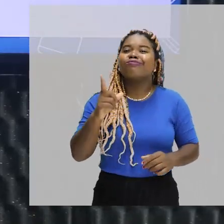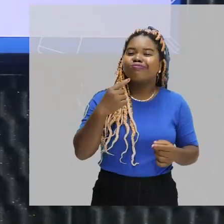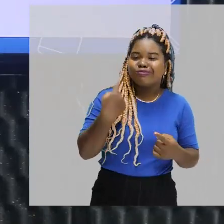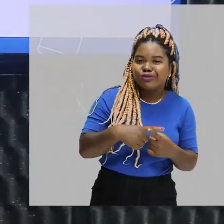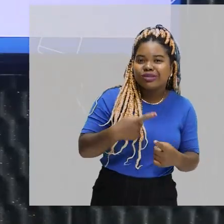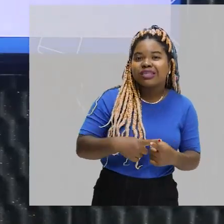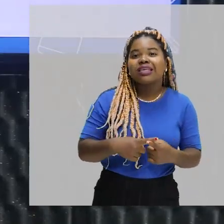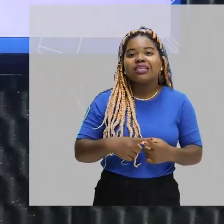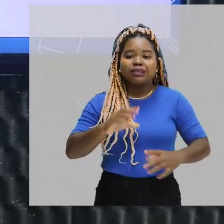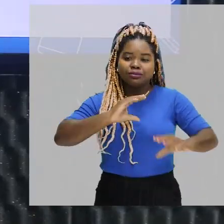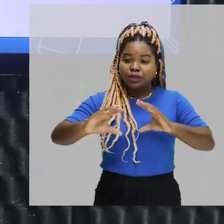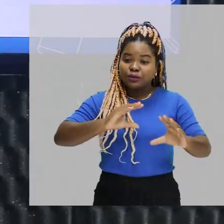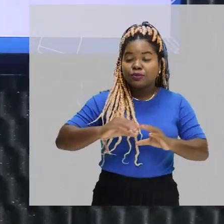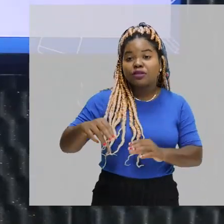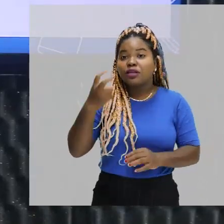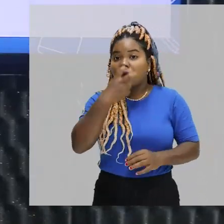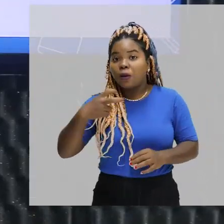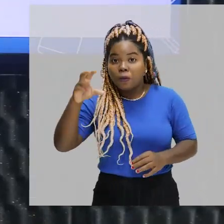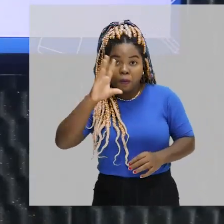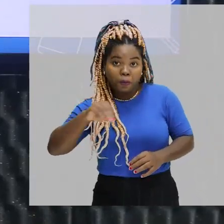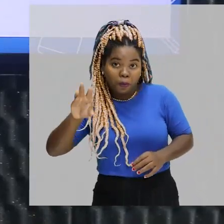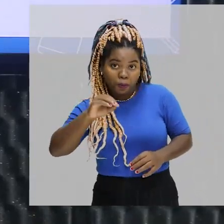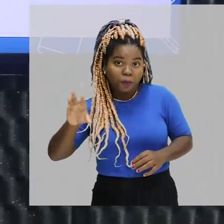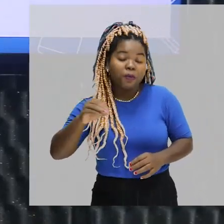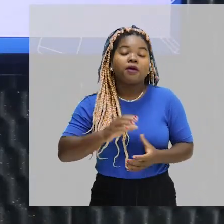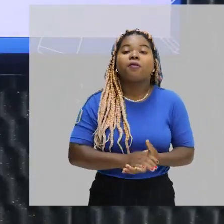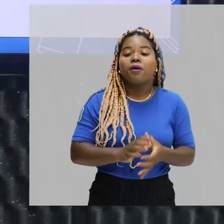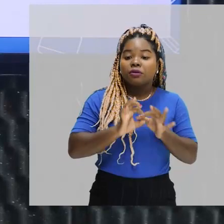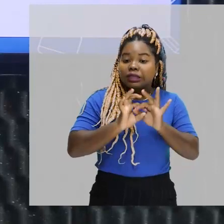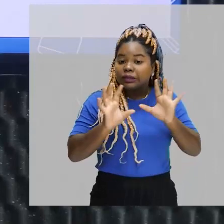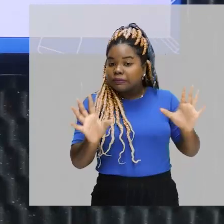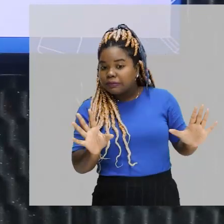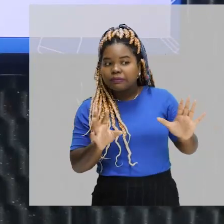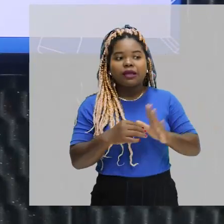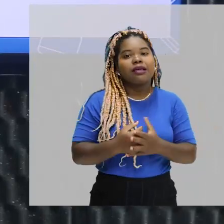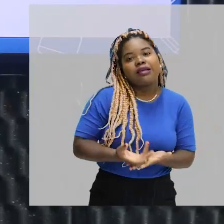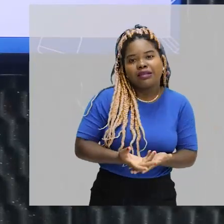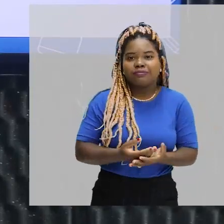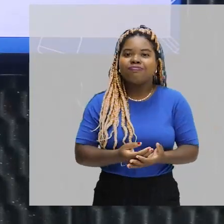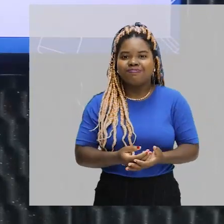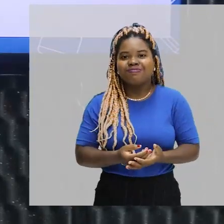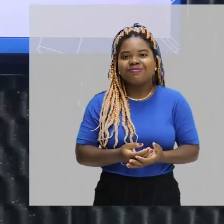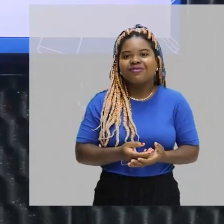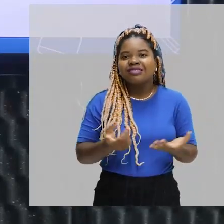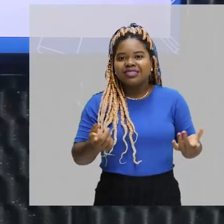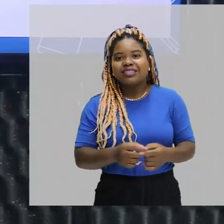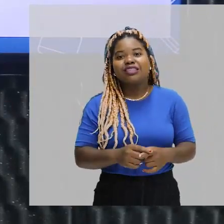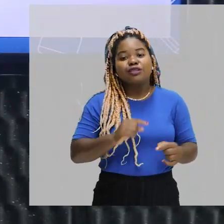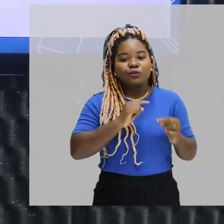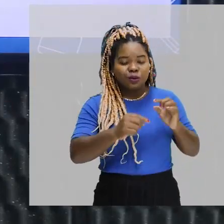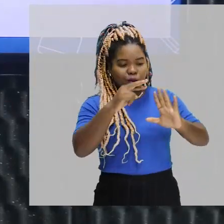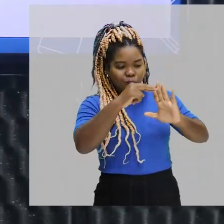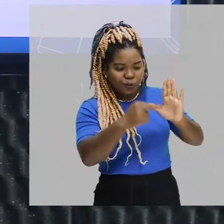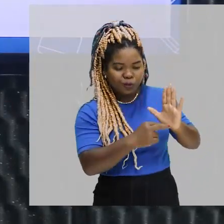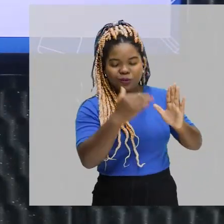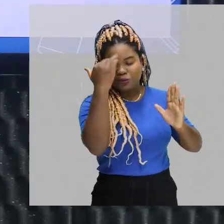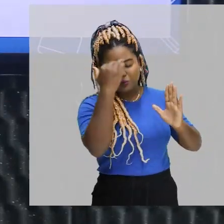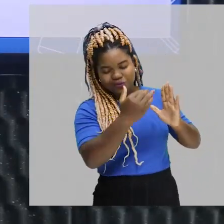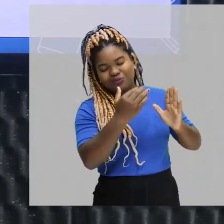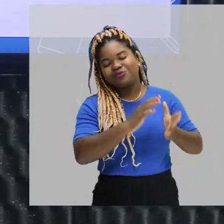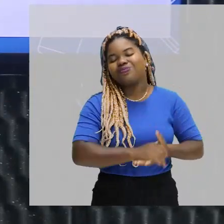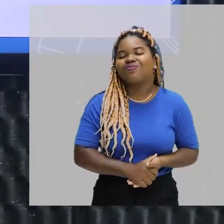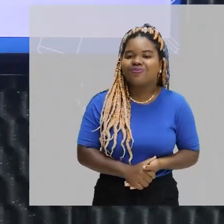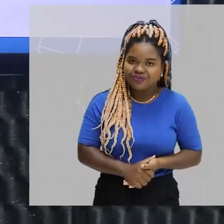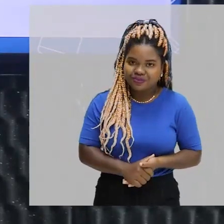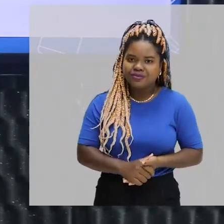formalidade da língua. E certas situações, embora com algumas intercorrências, né, ou